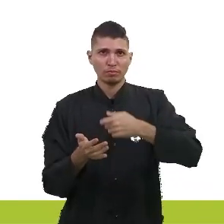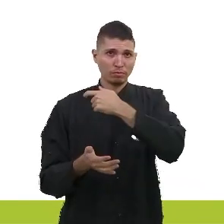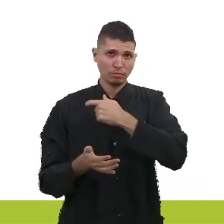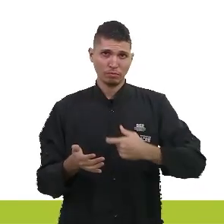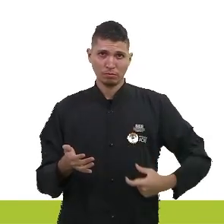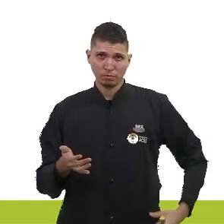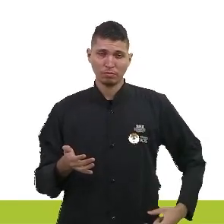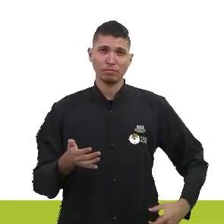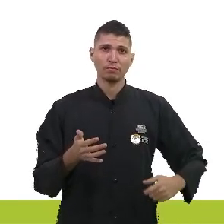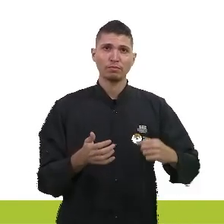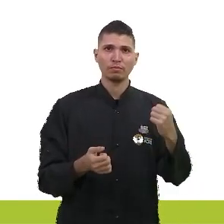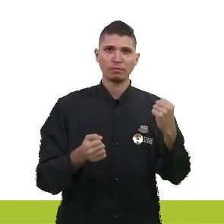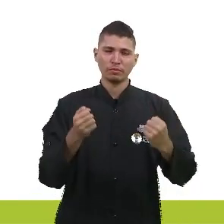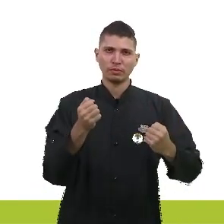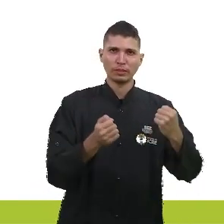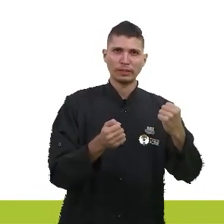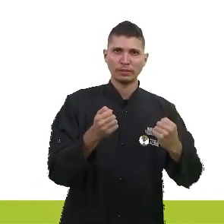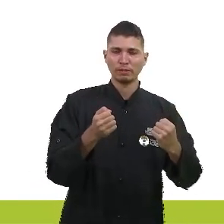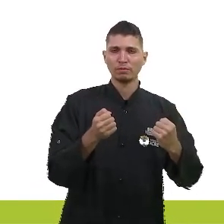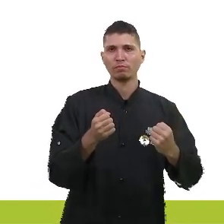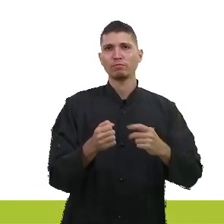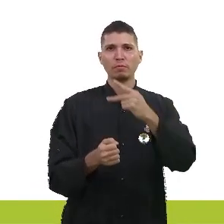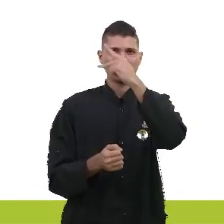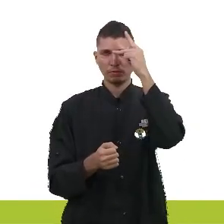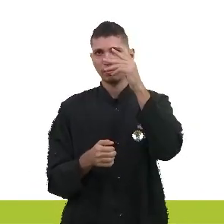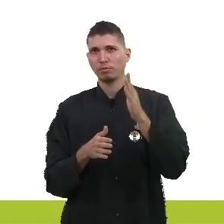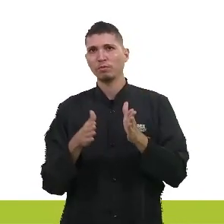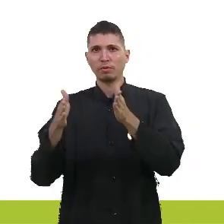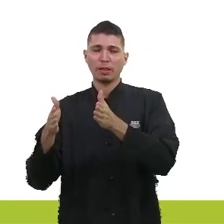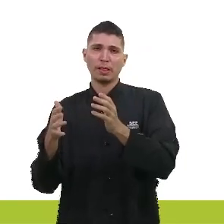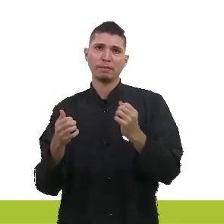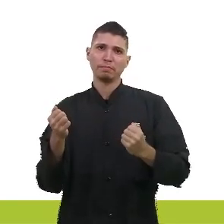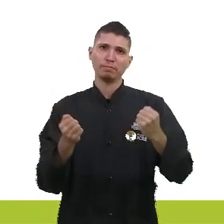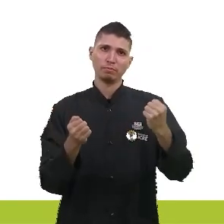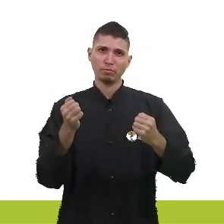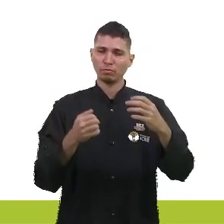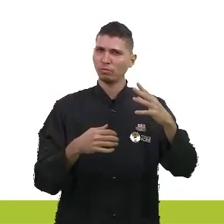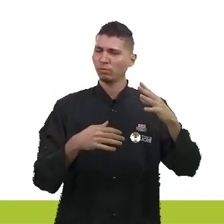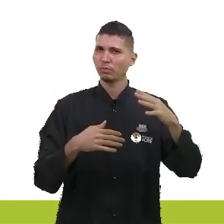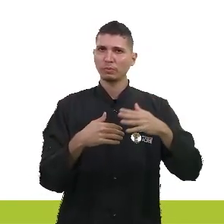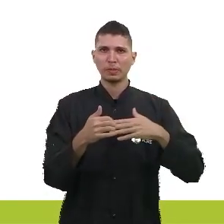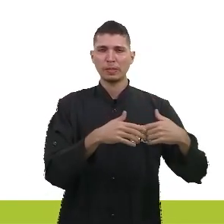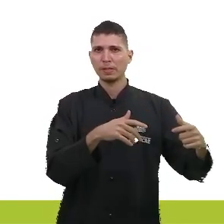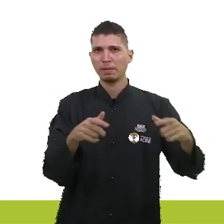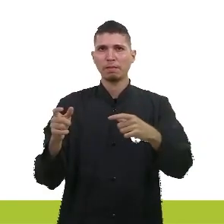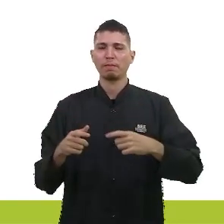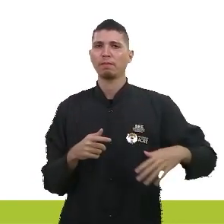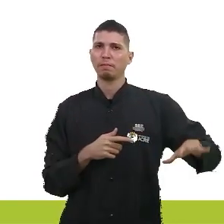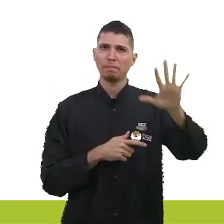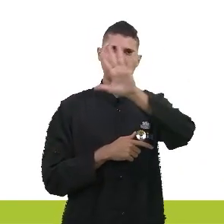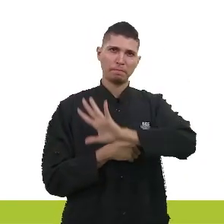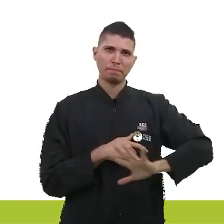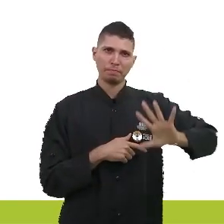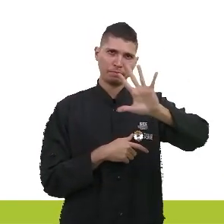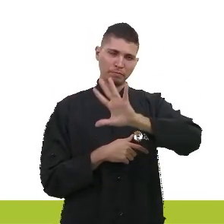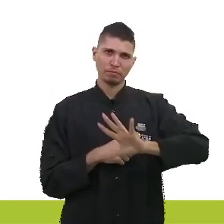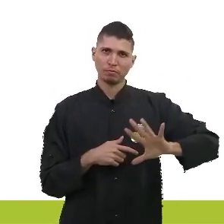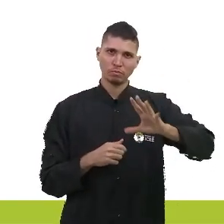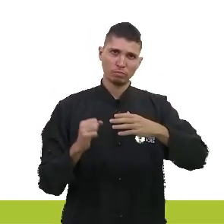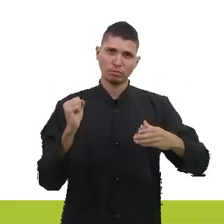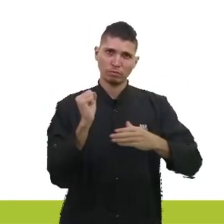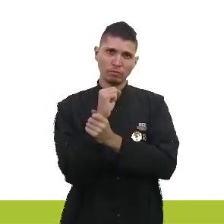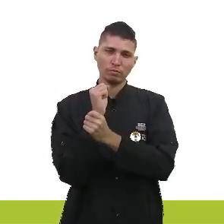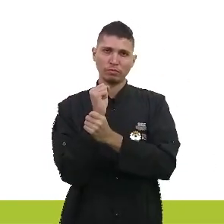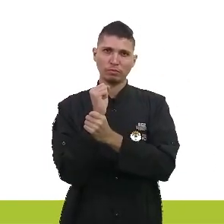segurança para condutor e passageiros em todas as vias do território nacional, salvo em situações regulamentadas